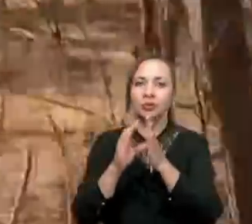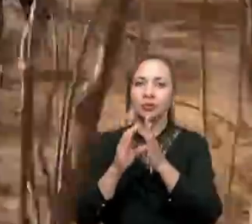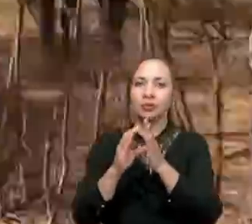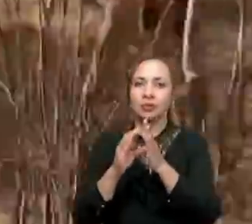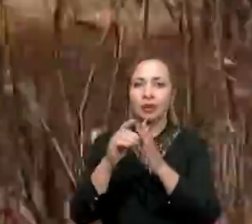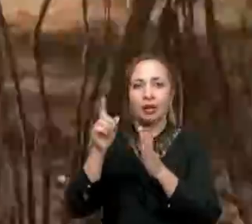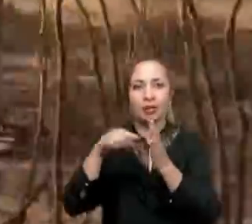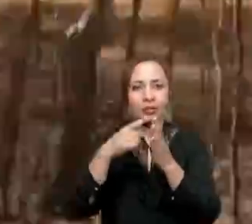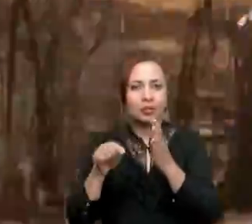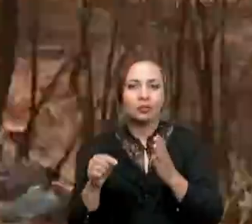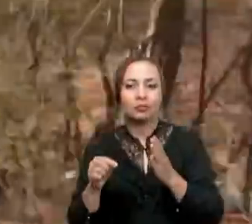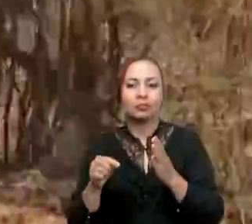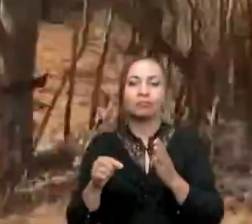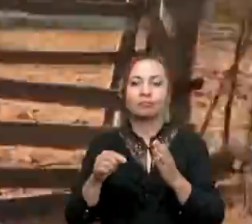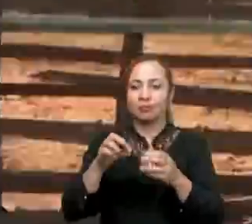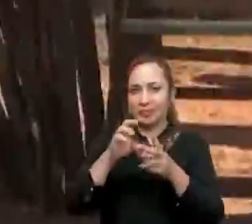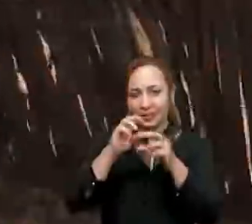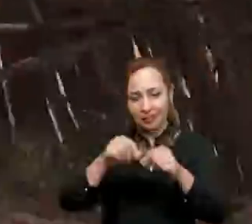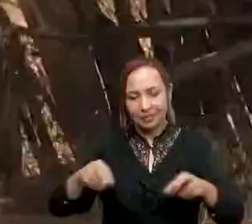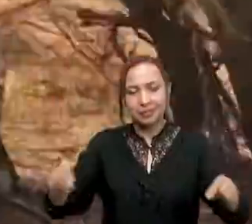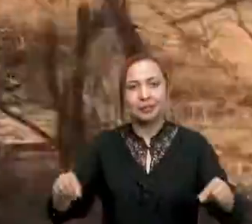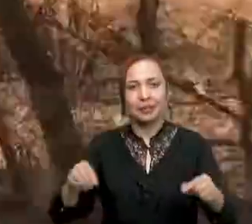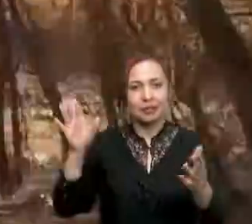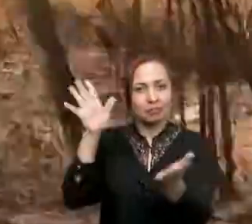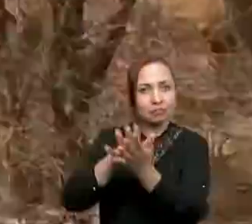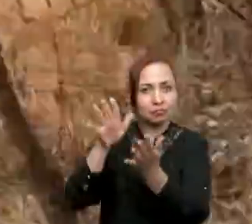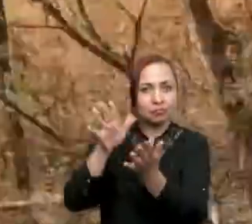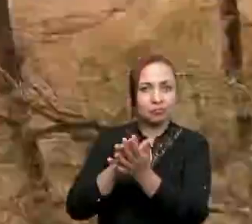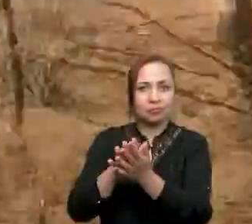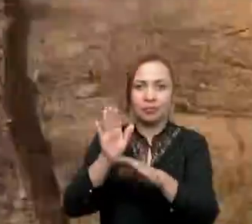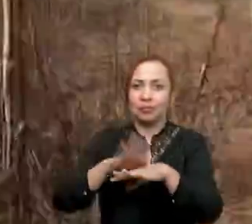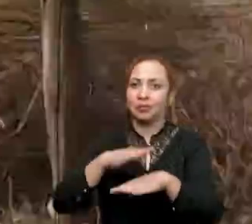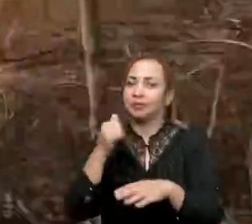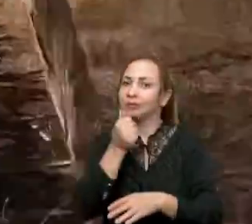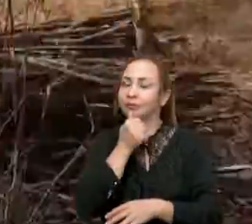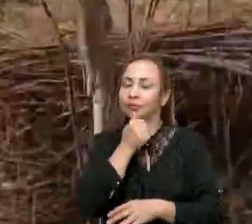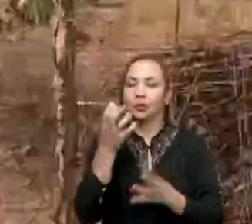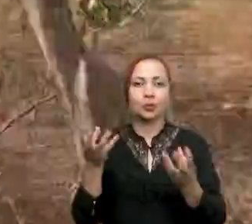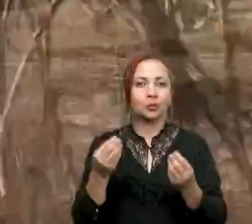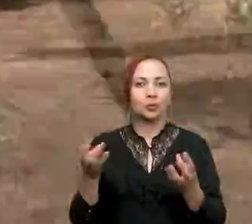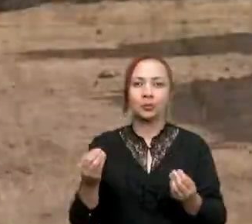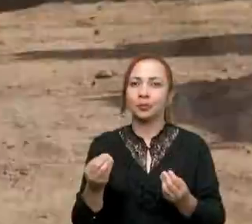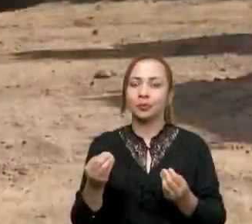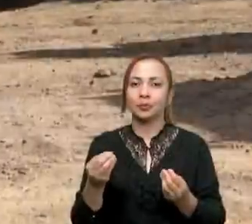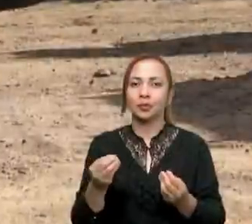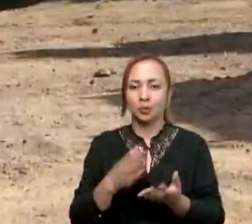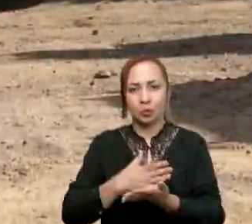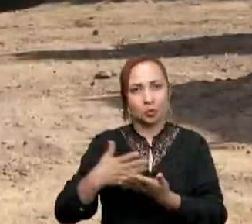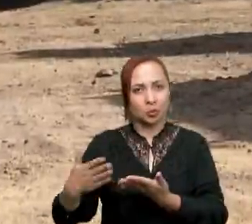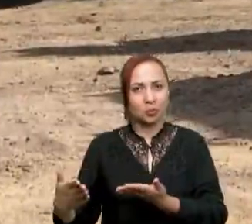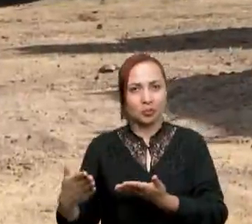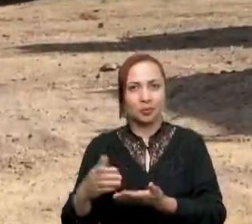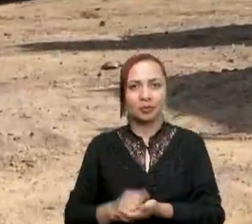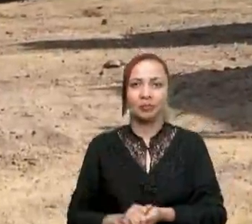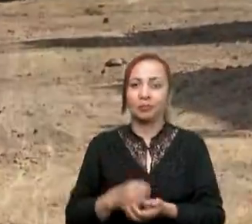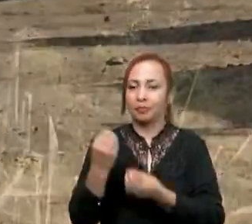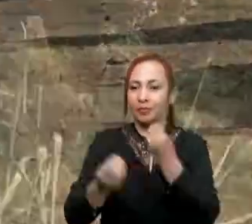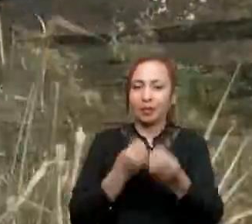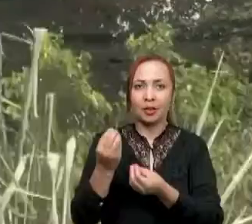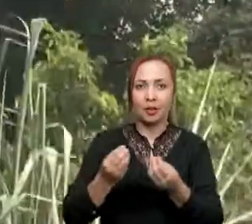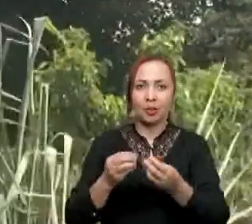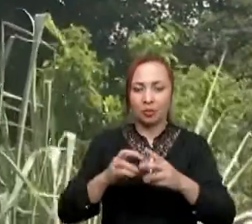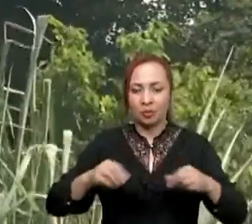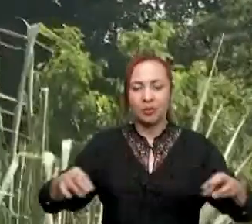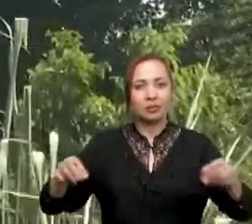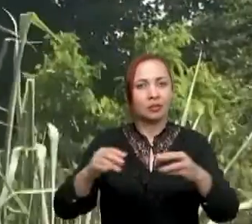Comunidades a demarcação das terras quilombolas em Pernambuco e principalmente algo ainda muito Inicial e